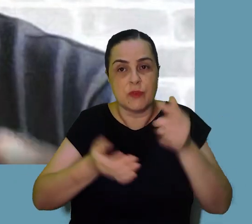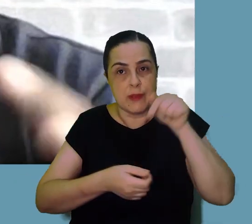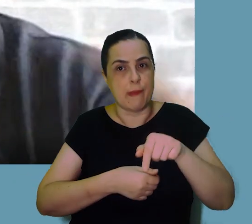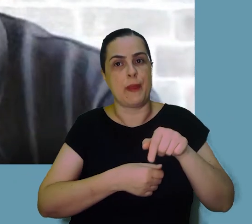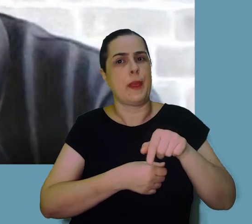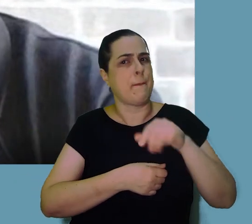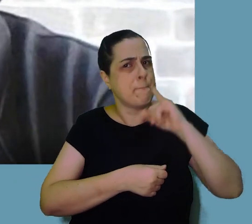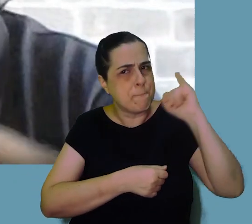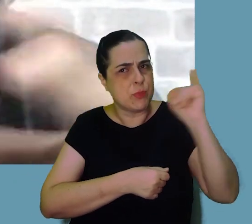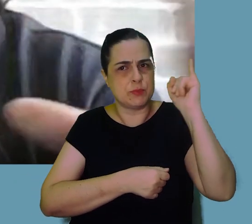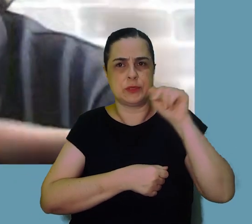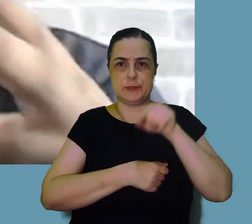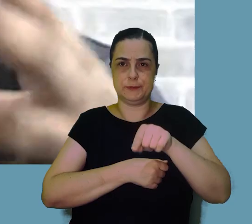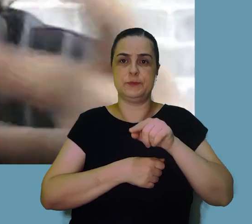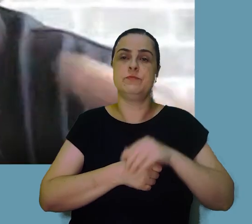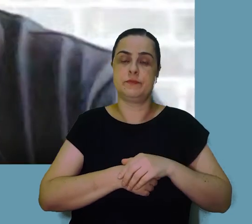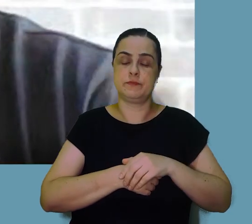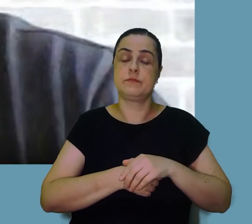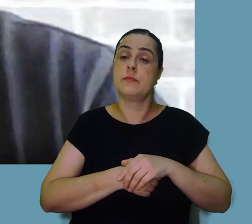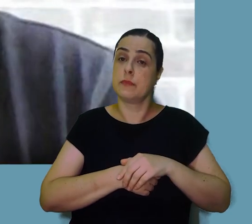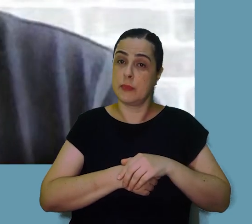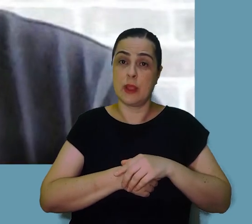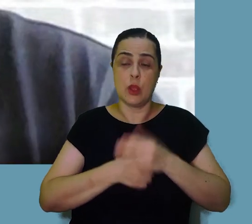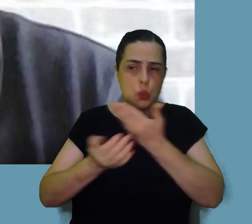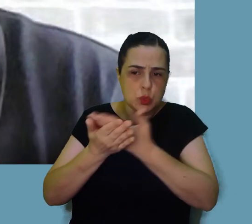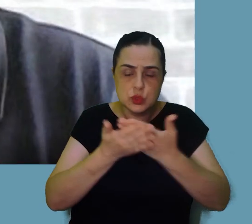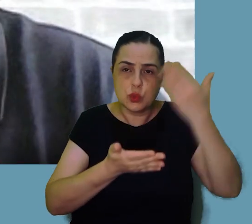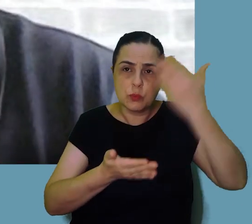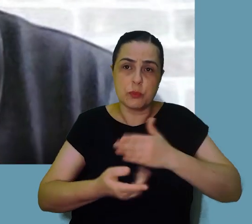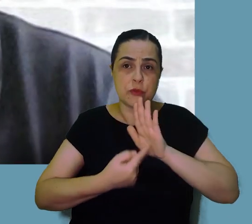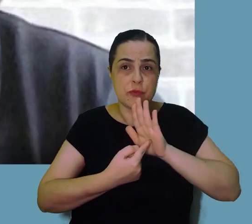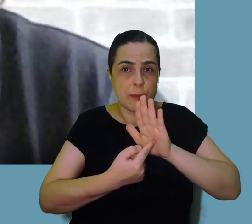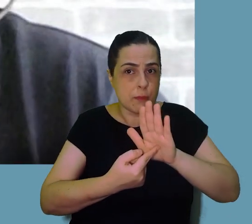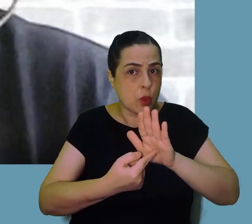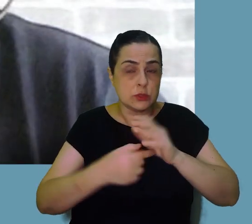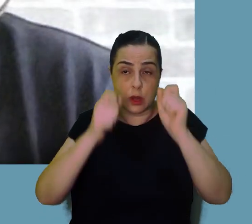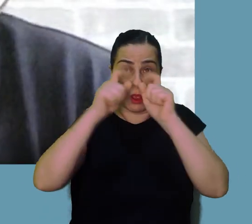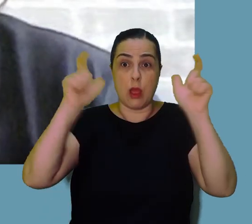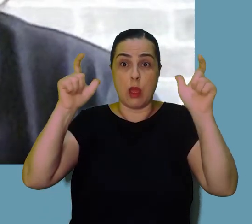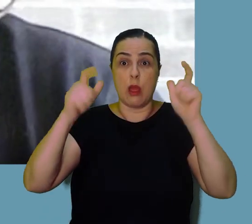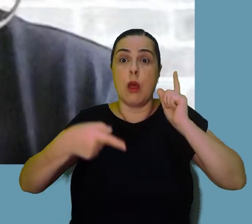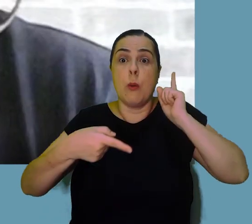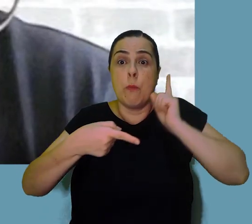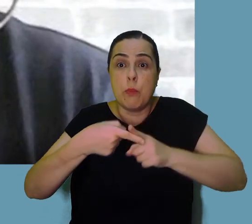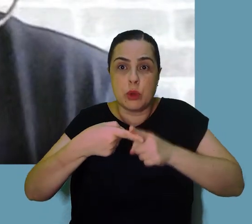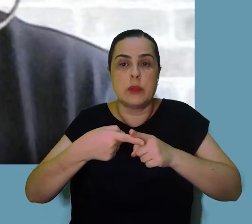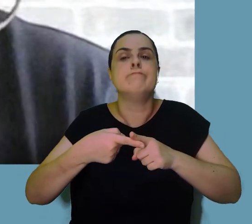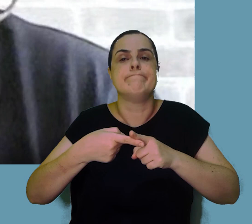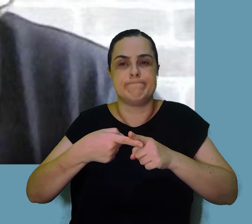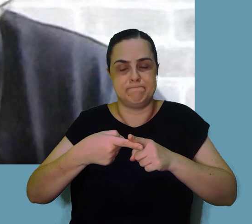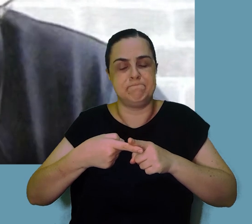Esse estudo, ele de uma forma muito simbólica, ele meio que grita, né? Porque ele mensura a segregação